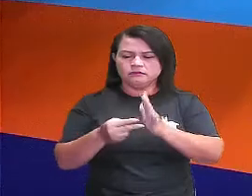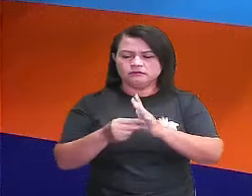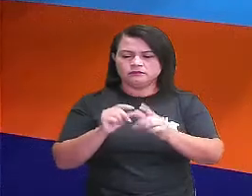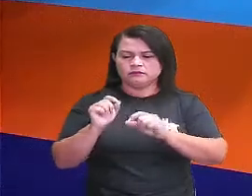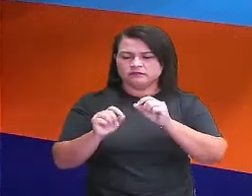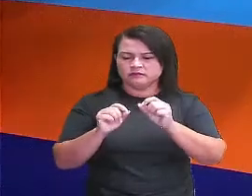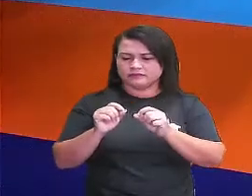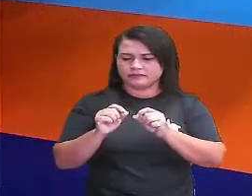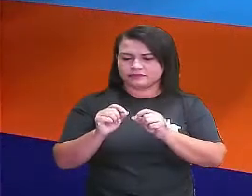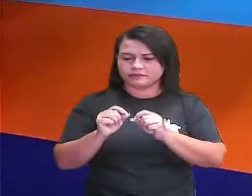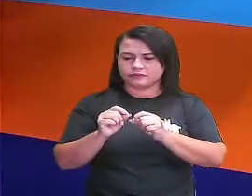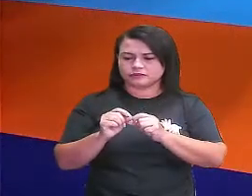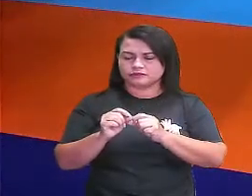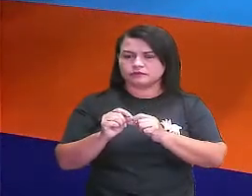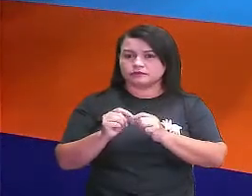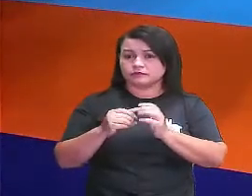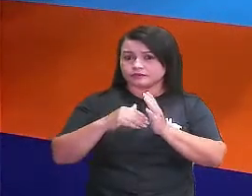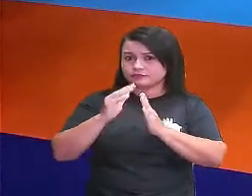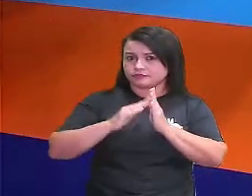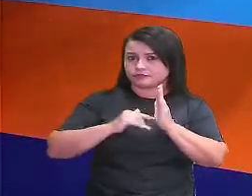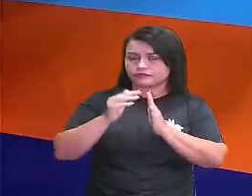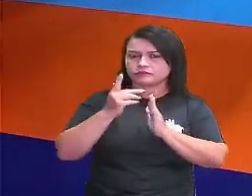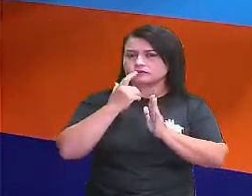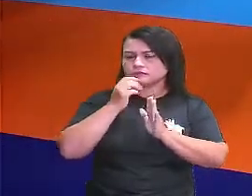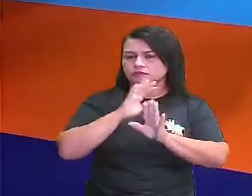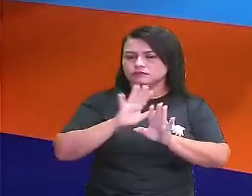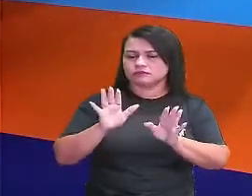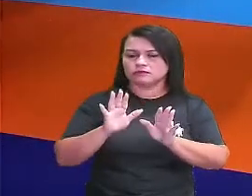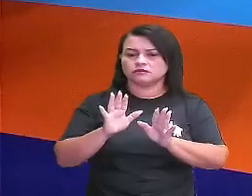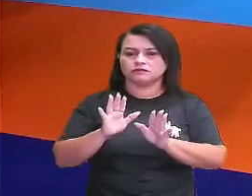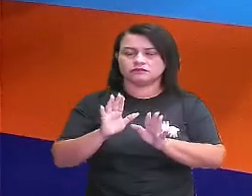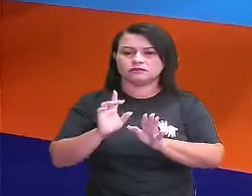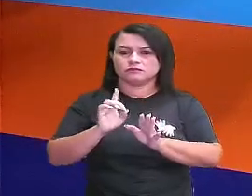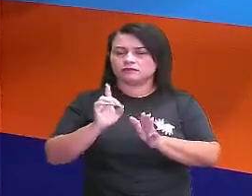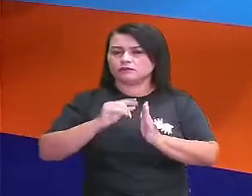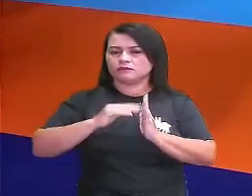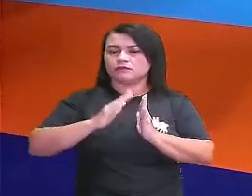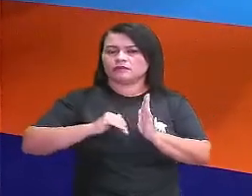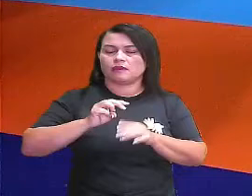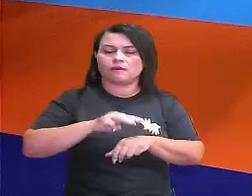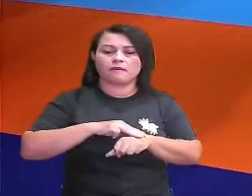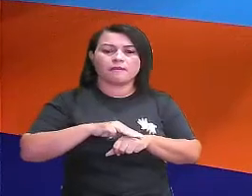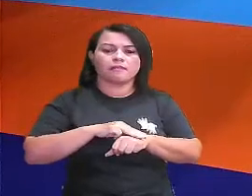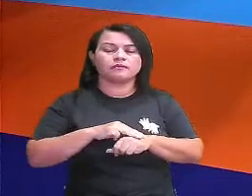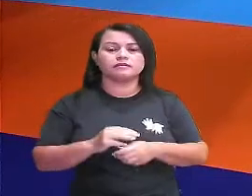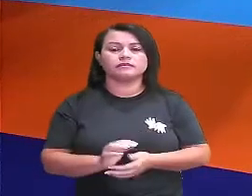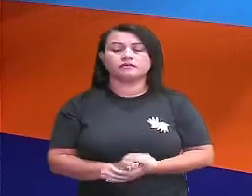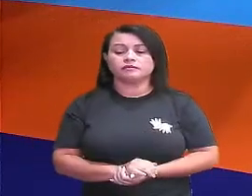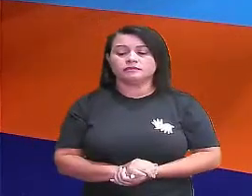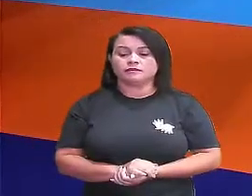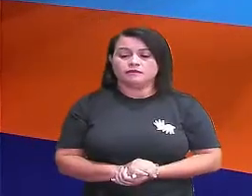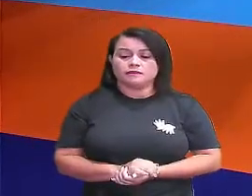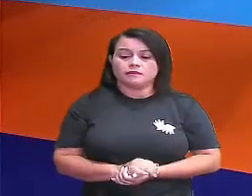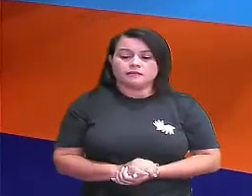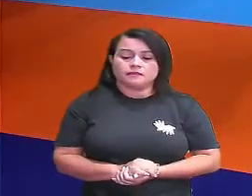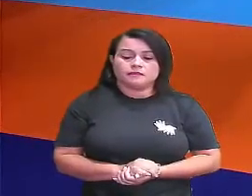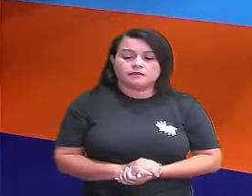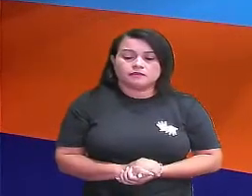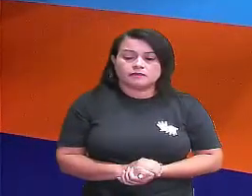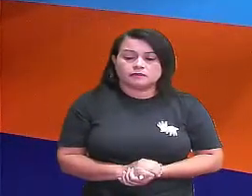significa a partezinha vermelha só, tá? Que é a parte que não está pintada de marrom. Vamos